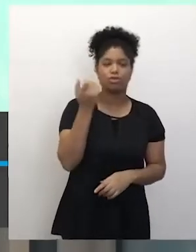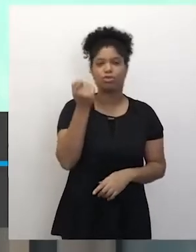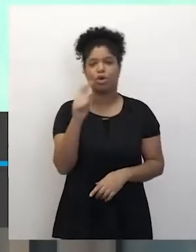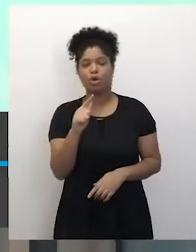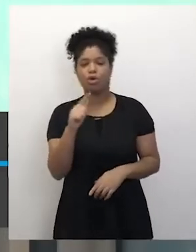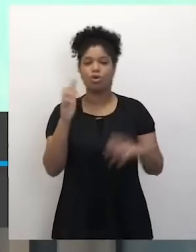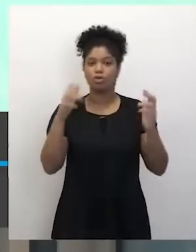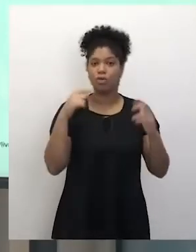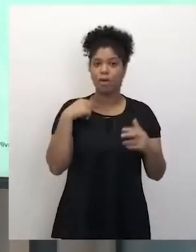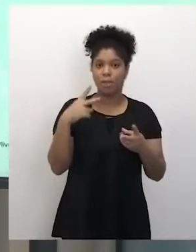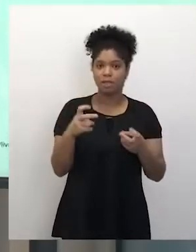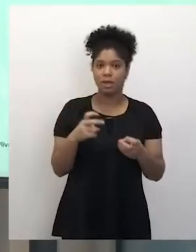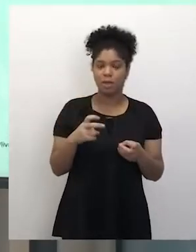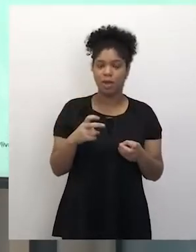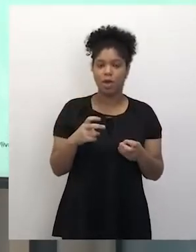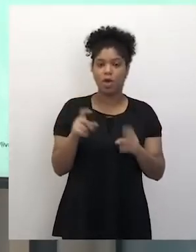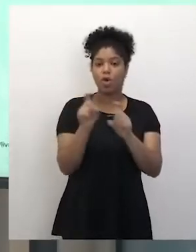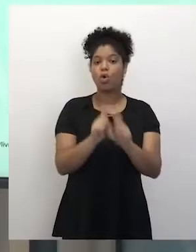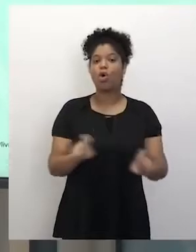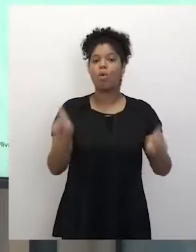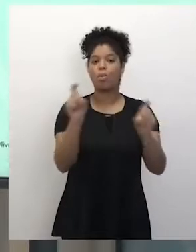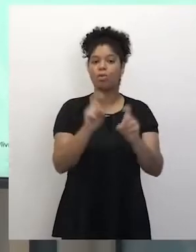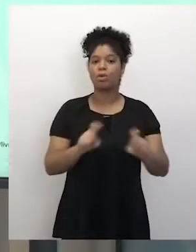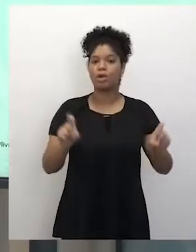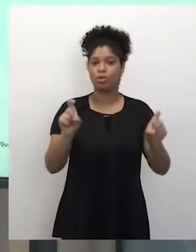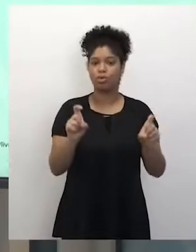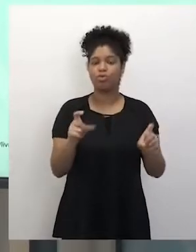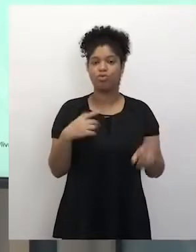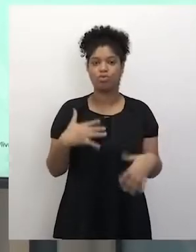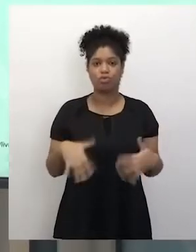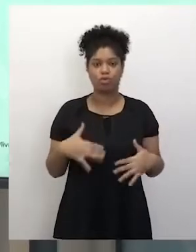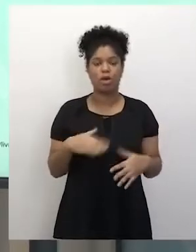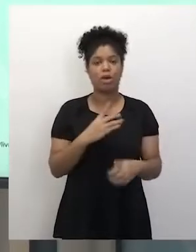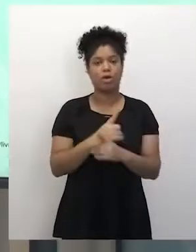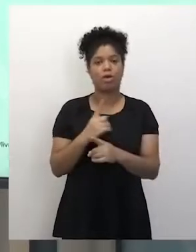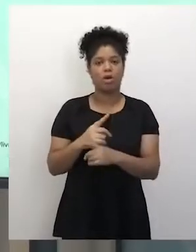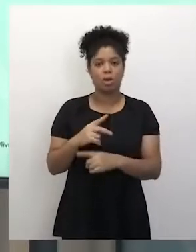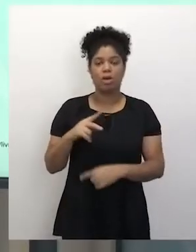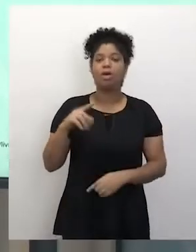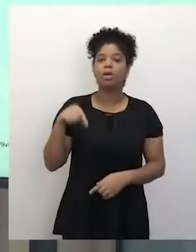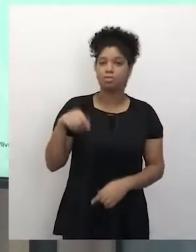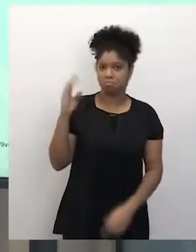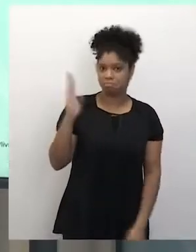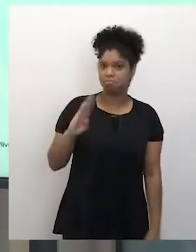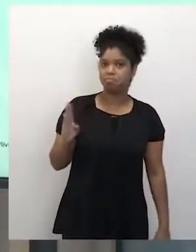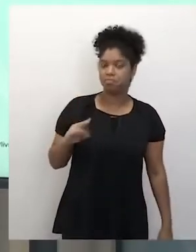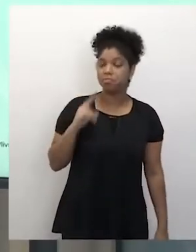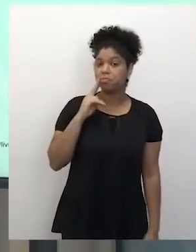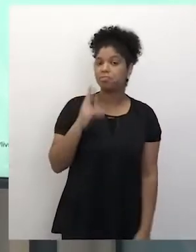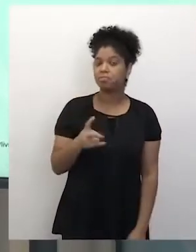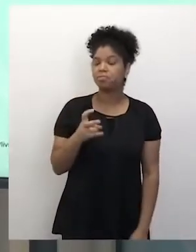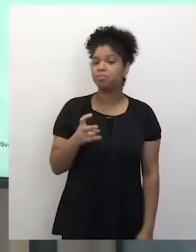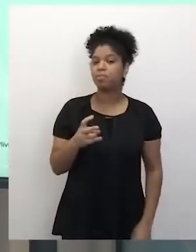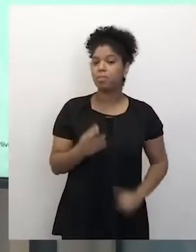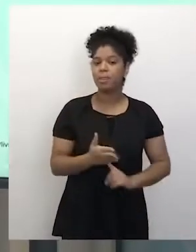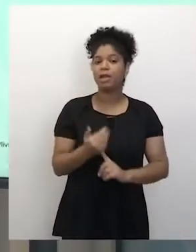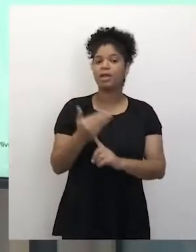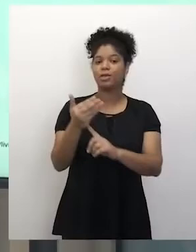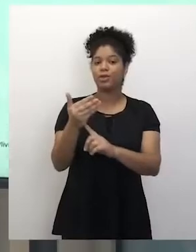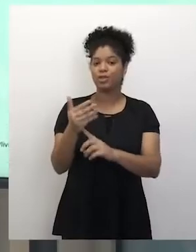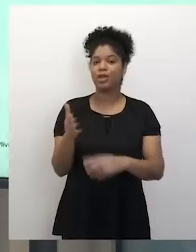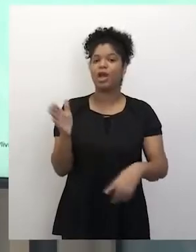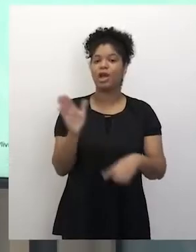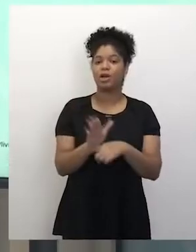computador, né, só para essa questão aí meteorológica no país, né? Então vocês vejam, né, como a tecnologia, com o passar do tempo, ela